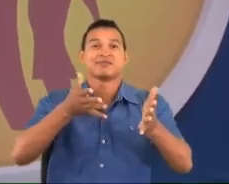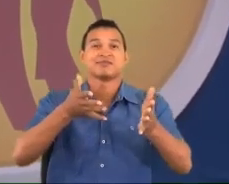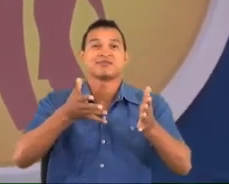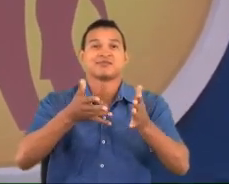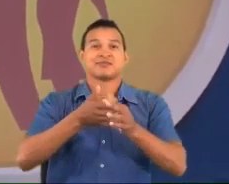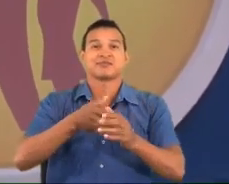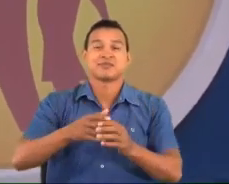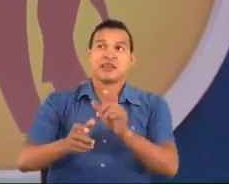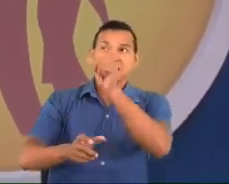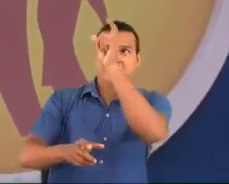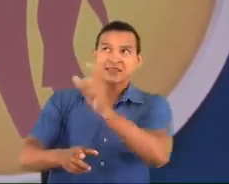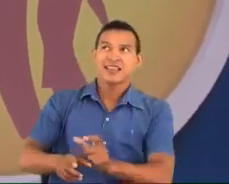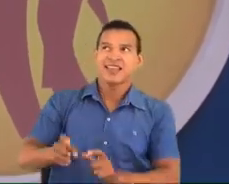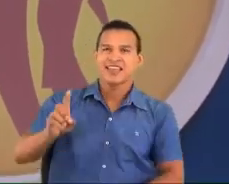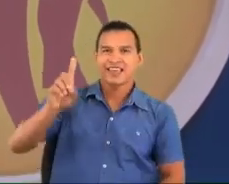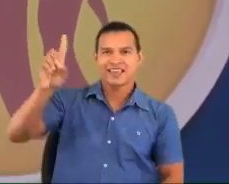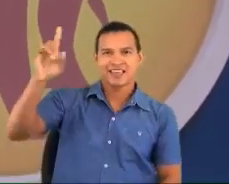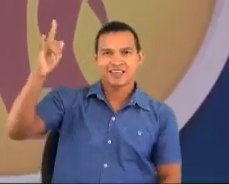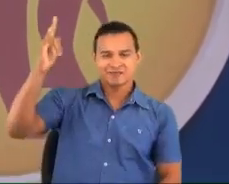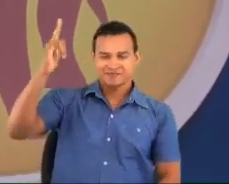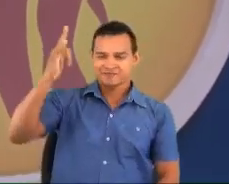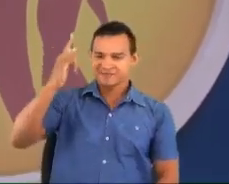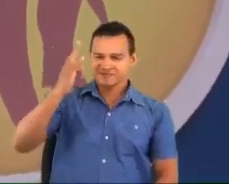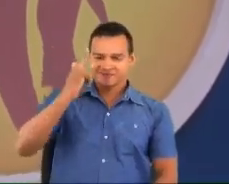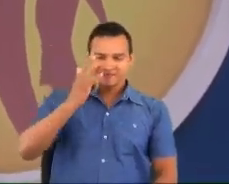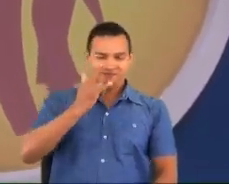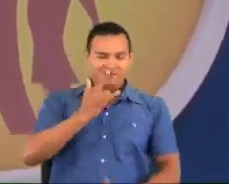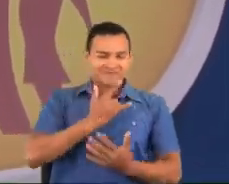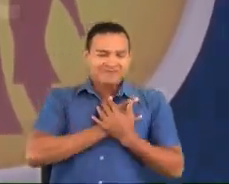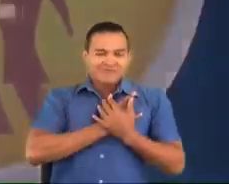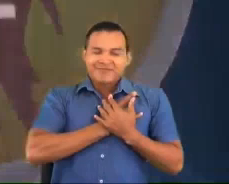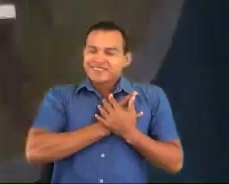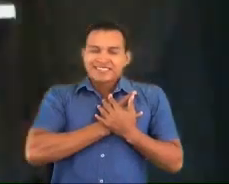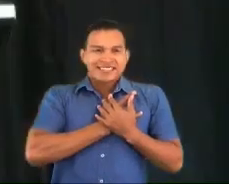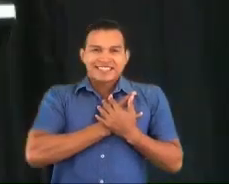que Ele te ama tanto.